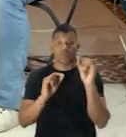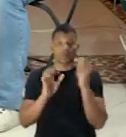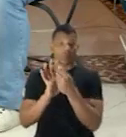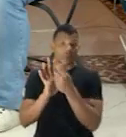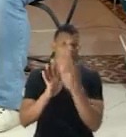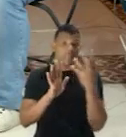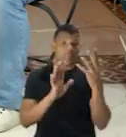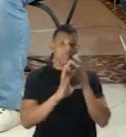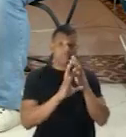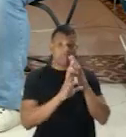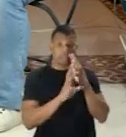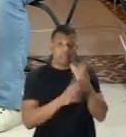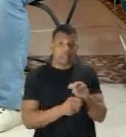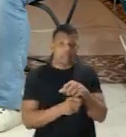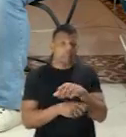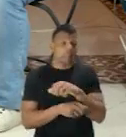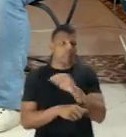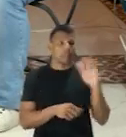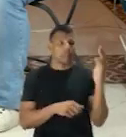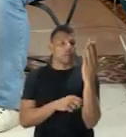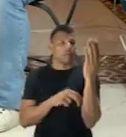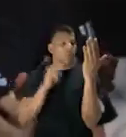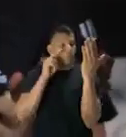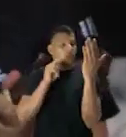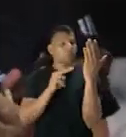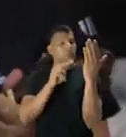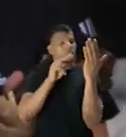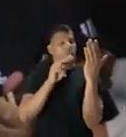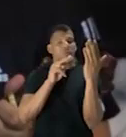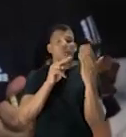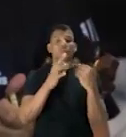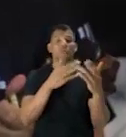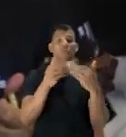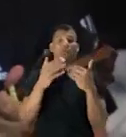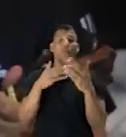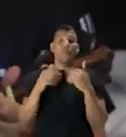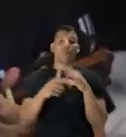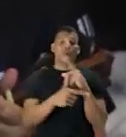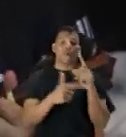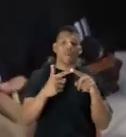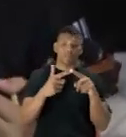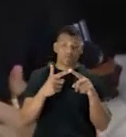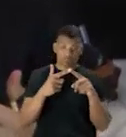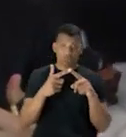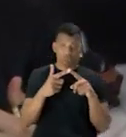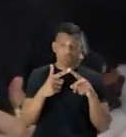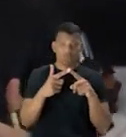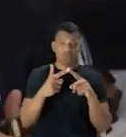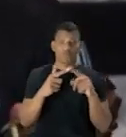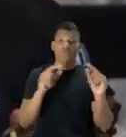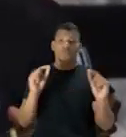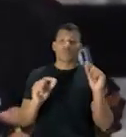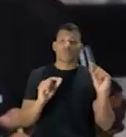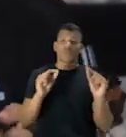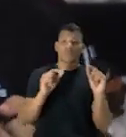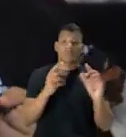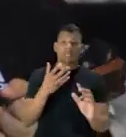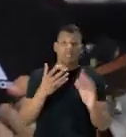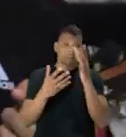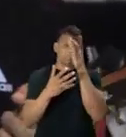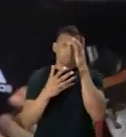prendeu. Todos têm qualquer coisa repetida, um pedaço de quem nos